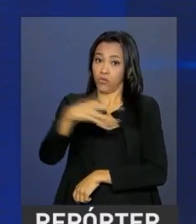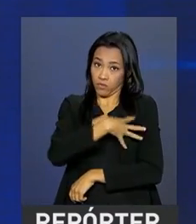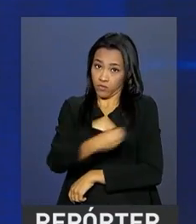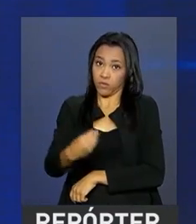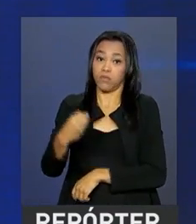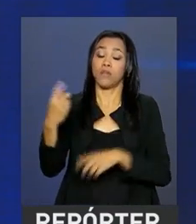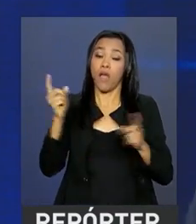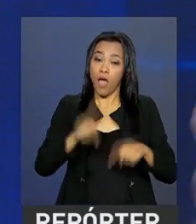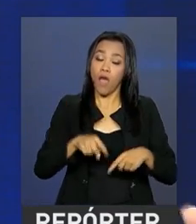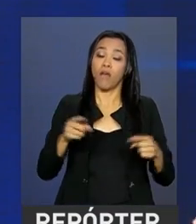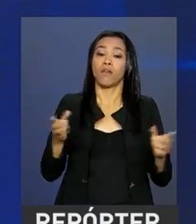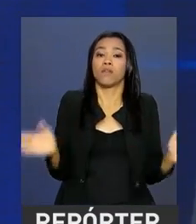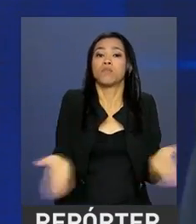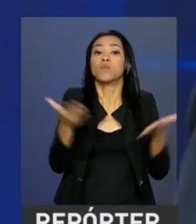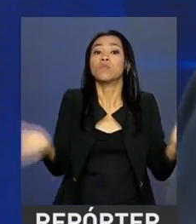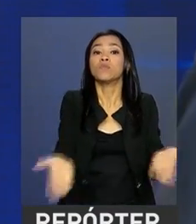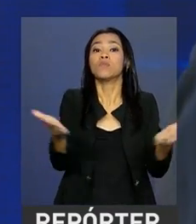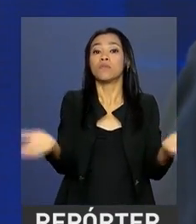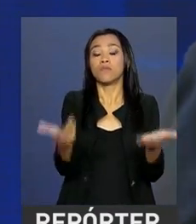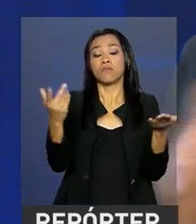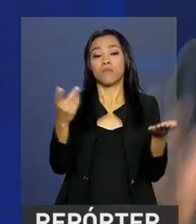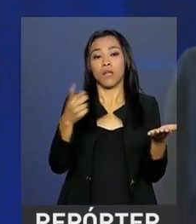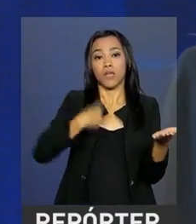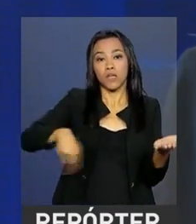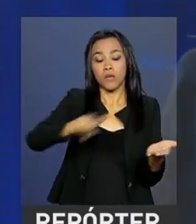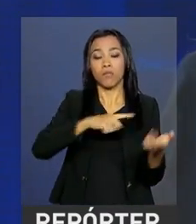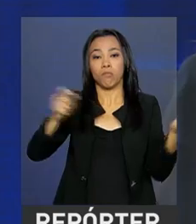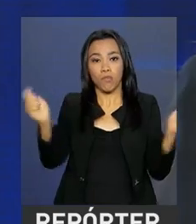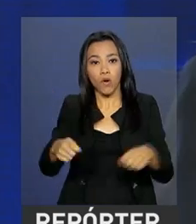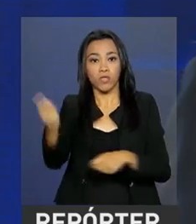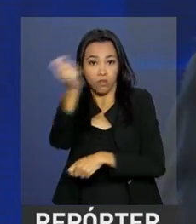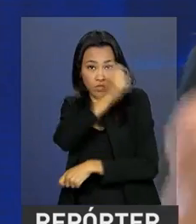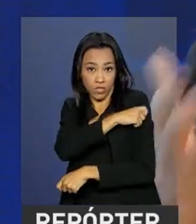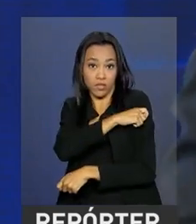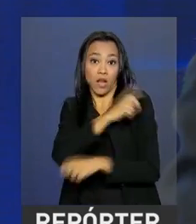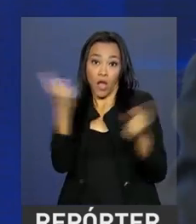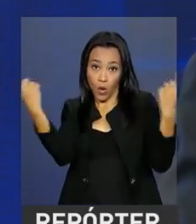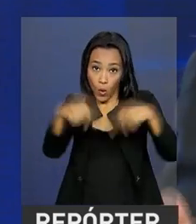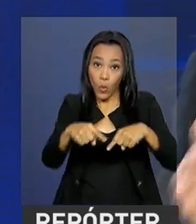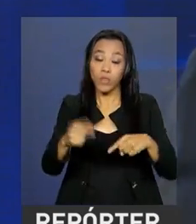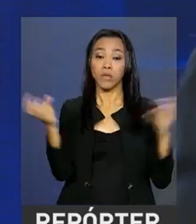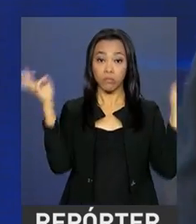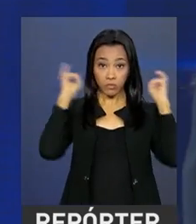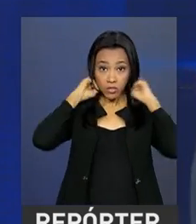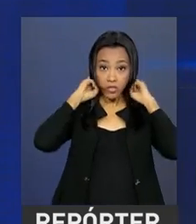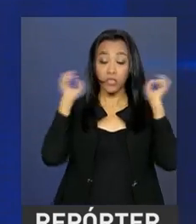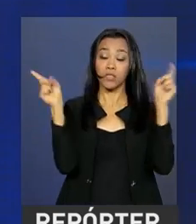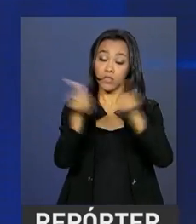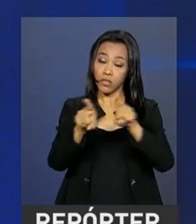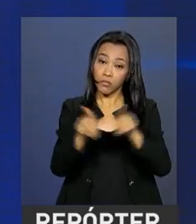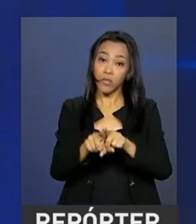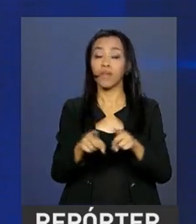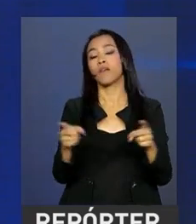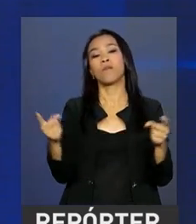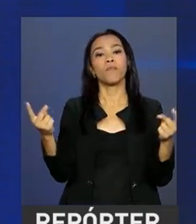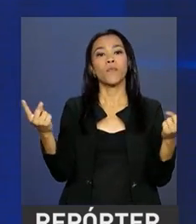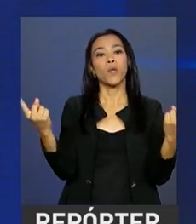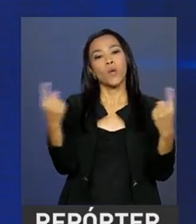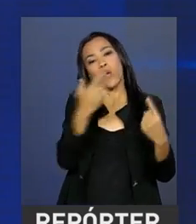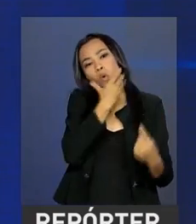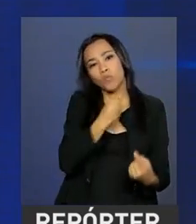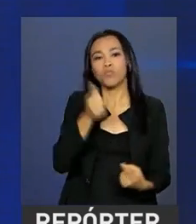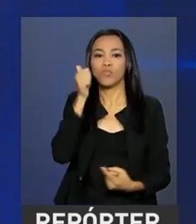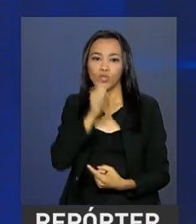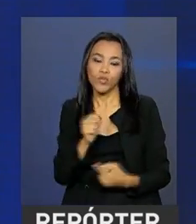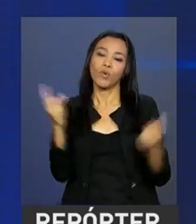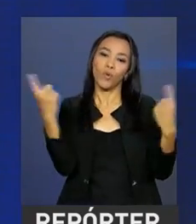fator incentivador para que se possa est vacinando a meningit e vacinando a o adolescente também tanto menina